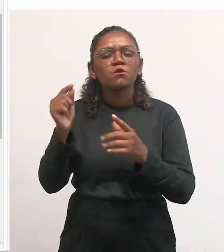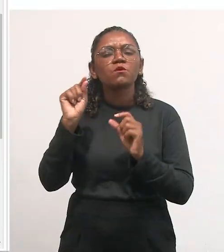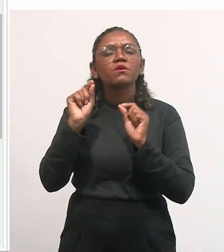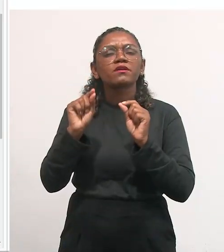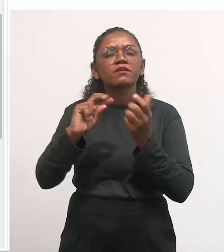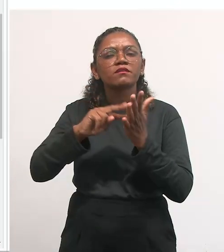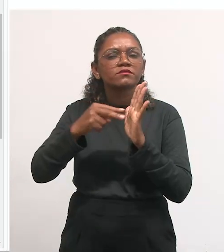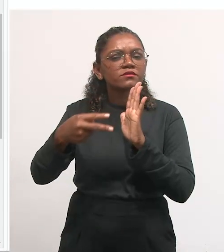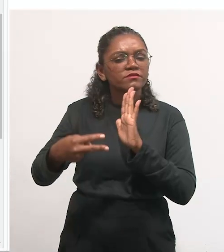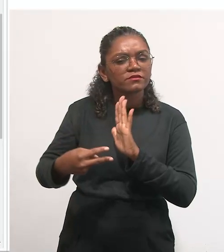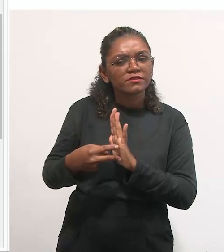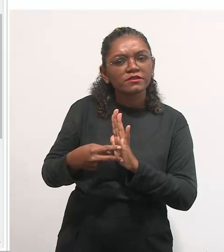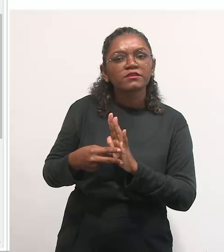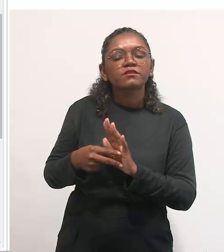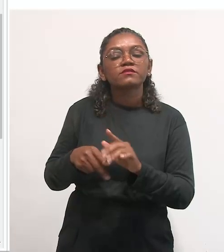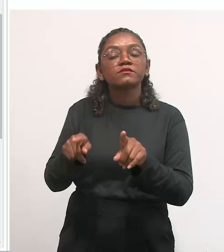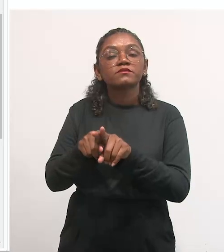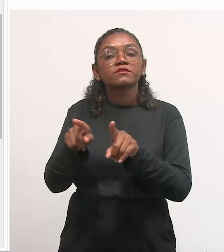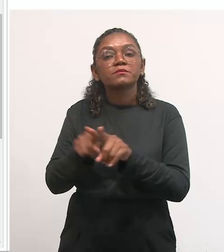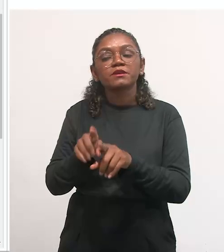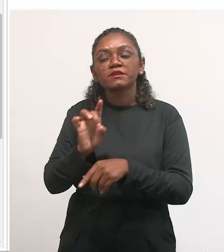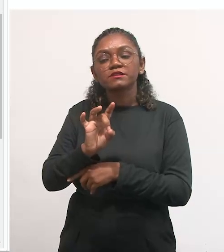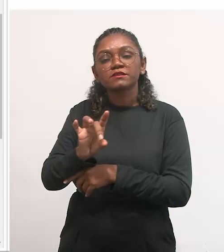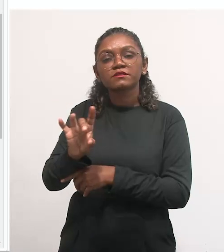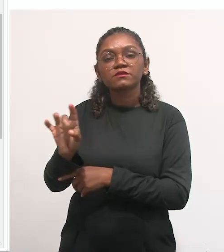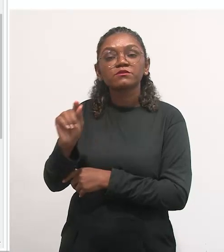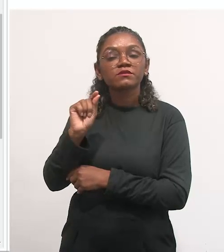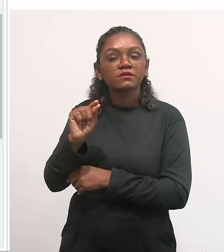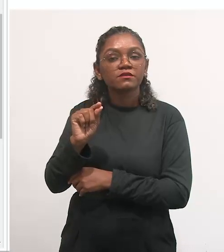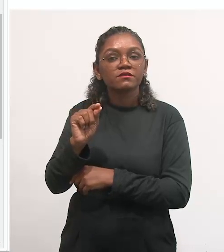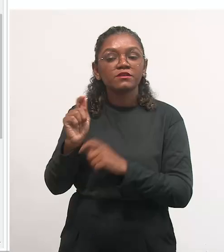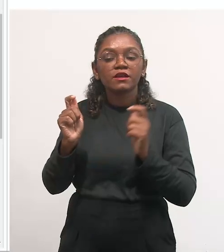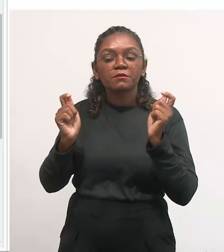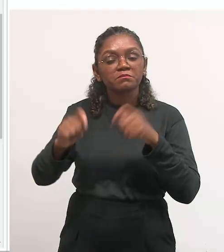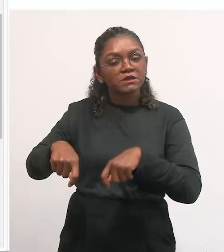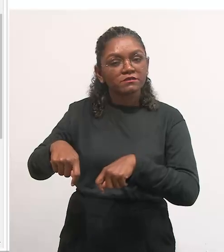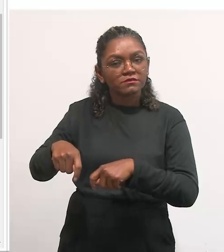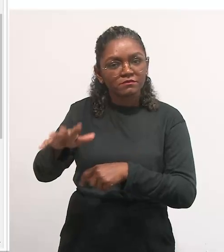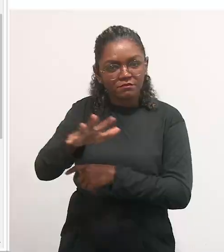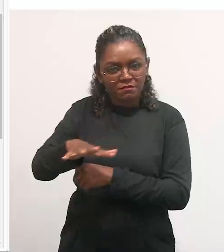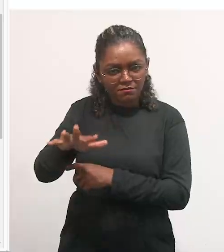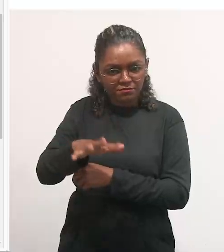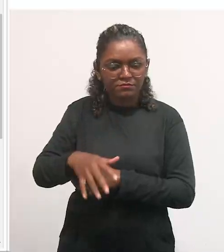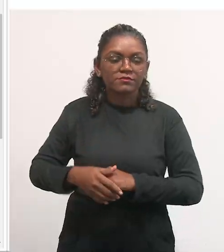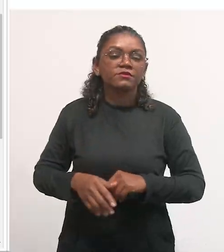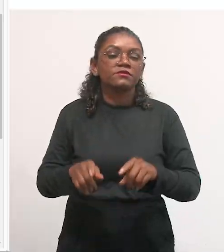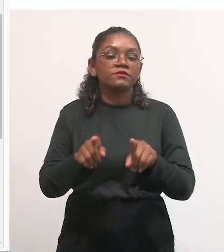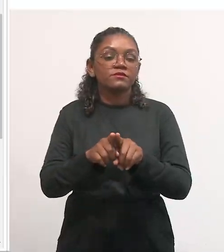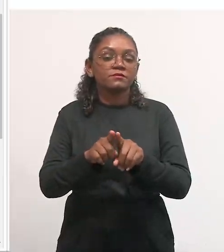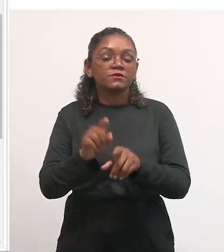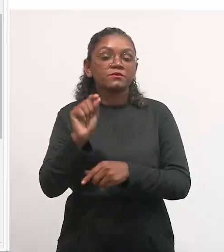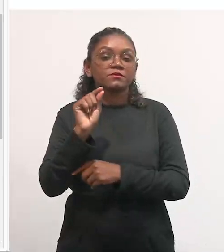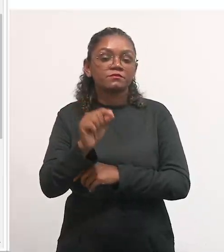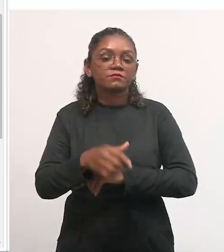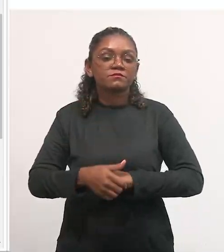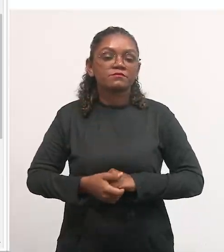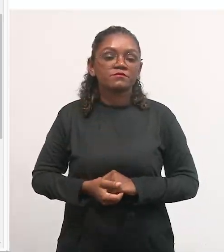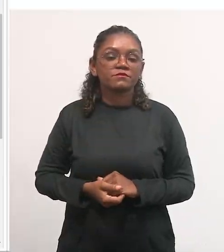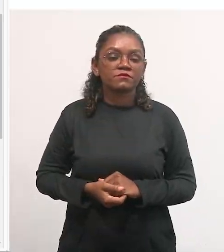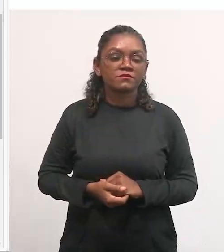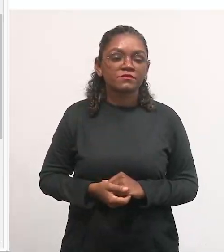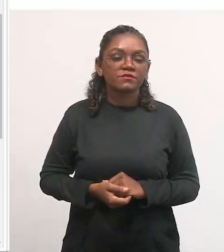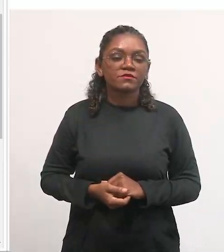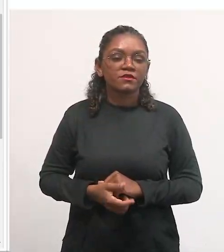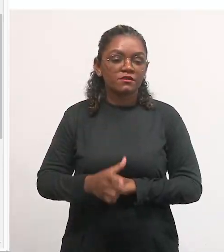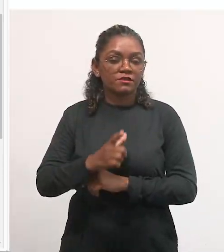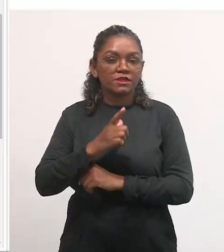as competências para cada uma dessas áreas. Essas competências estão escritas em forma, né, com verbos no